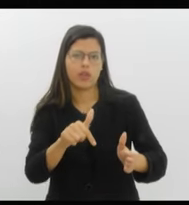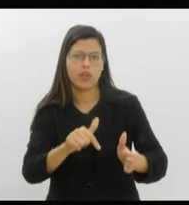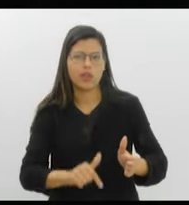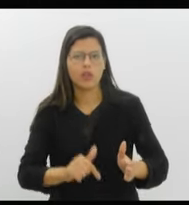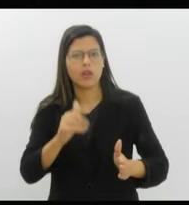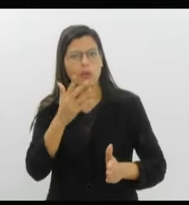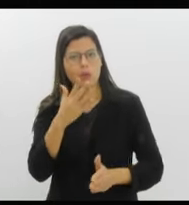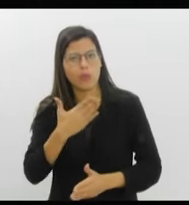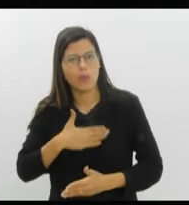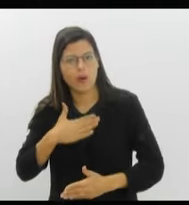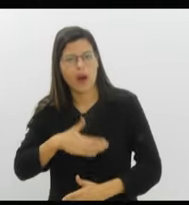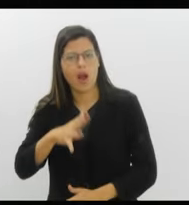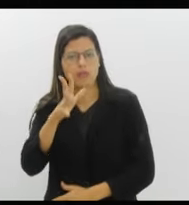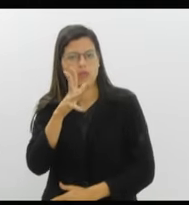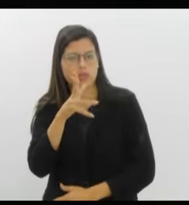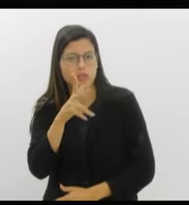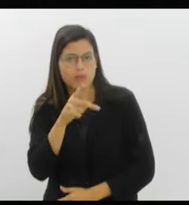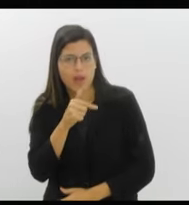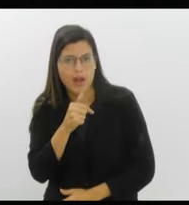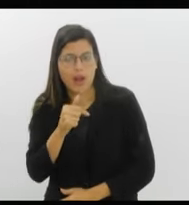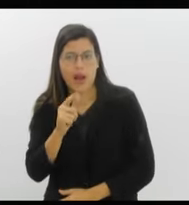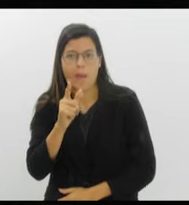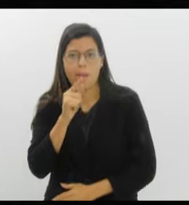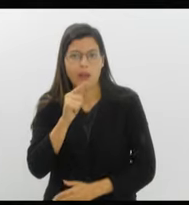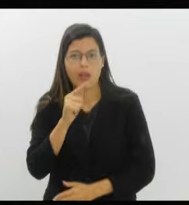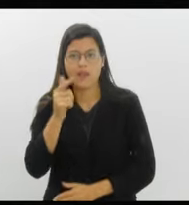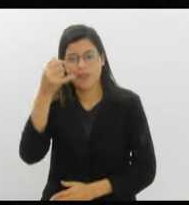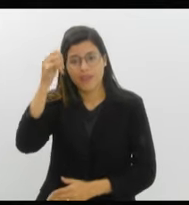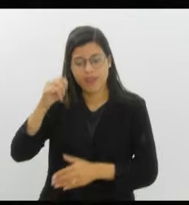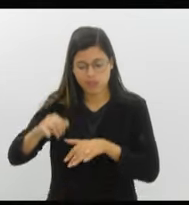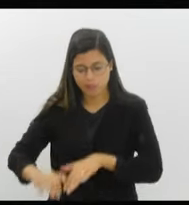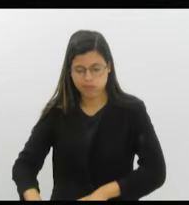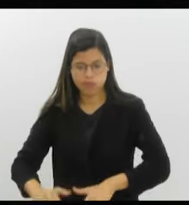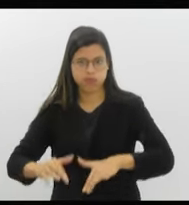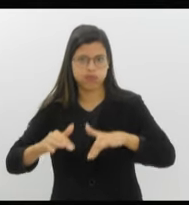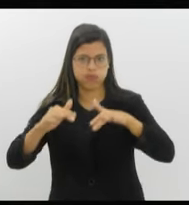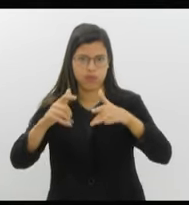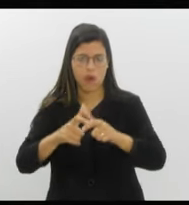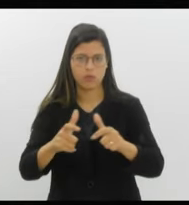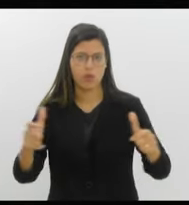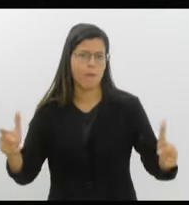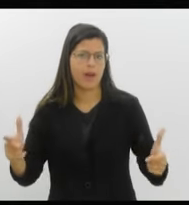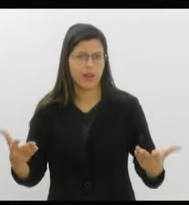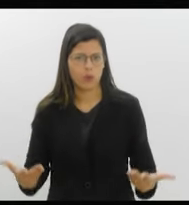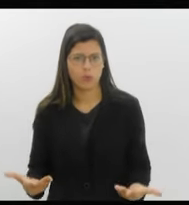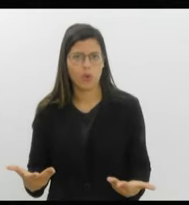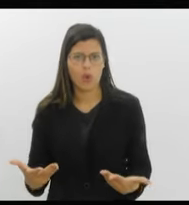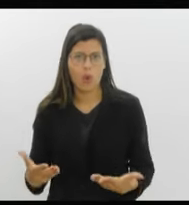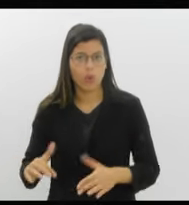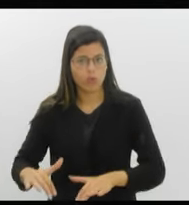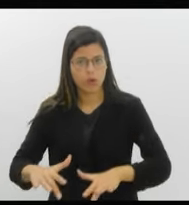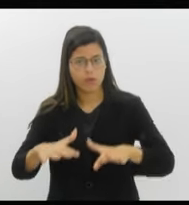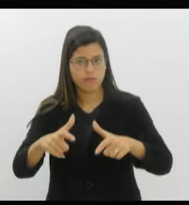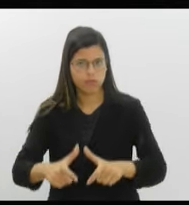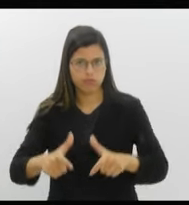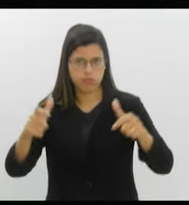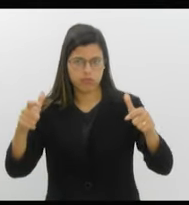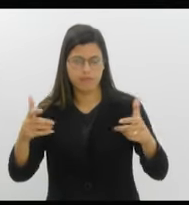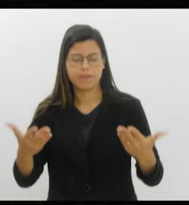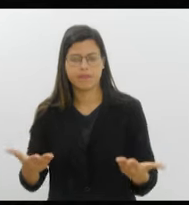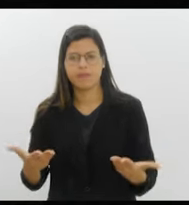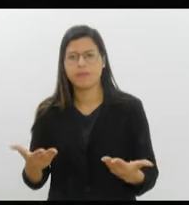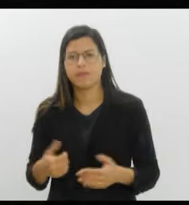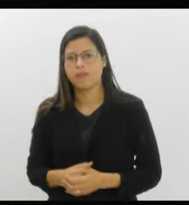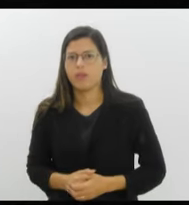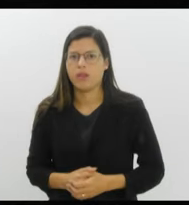aquele rio que está cheio não inunde, que as alagações não sejam maiores, os alagamentos, ou melhor, não sejam maiores, e assim